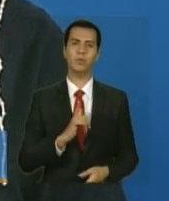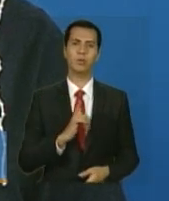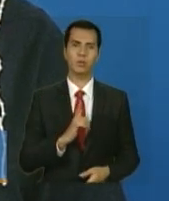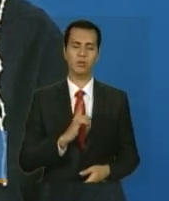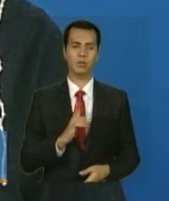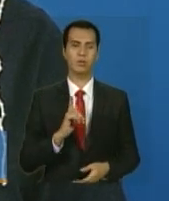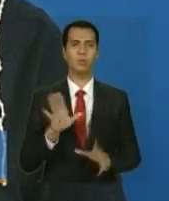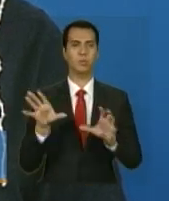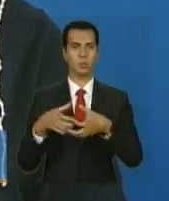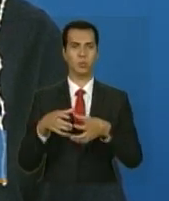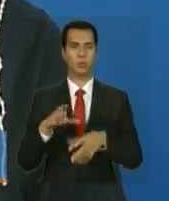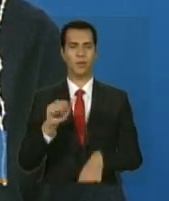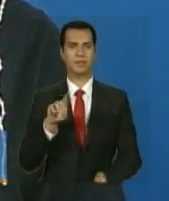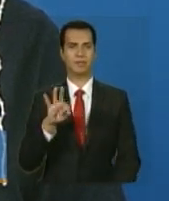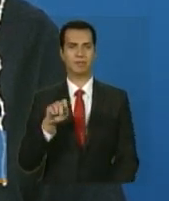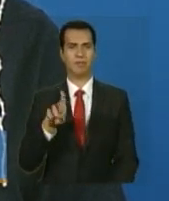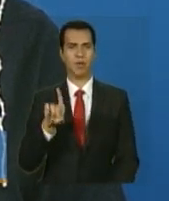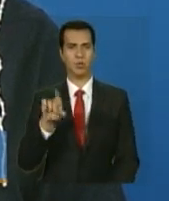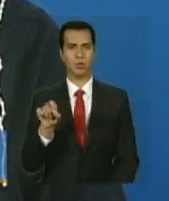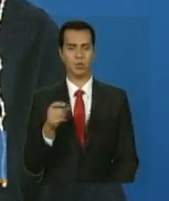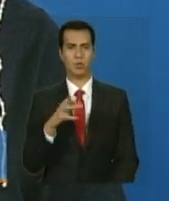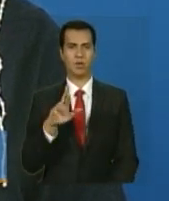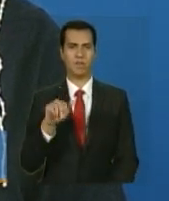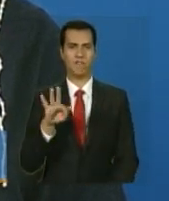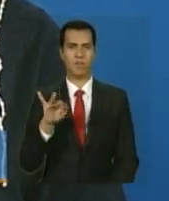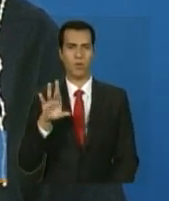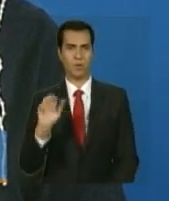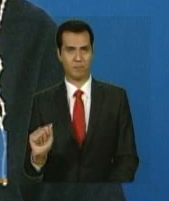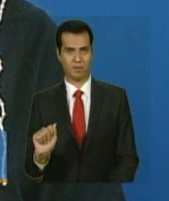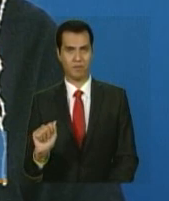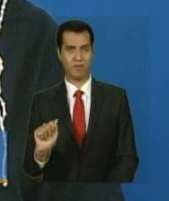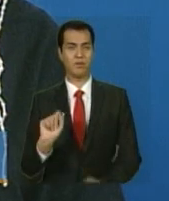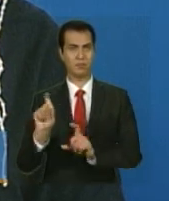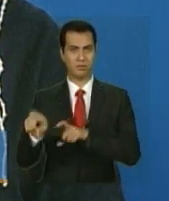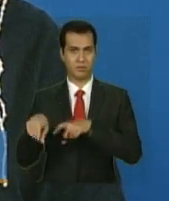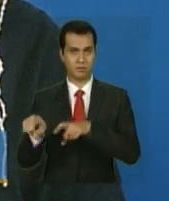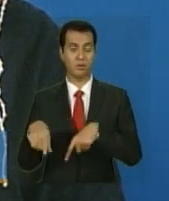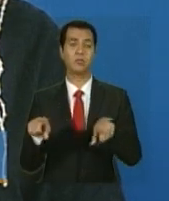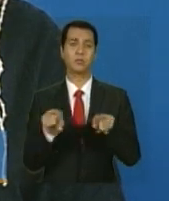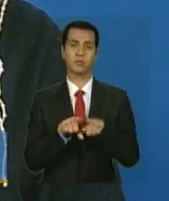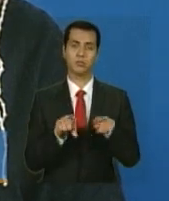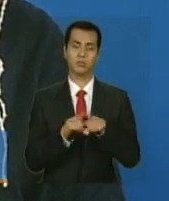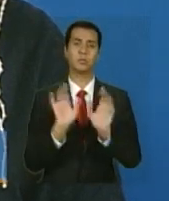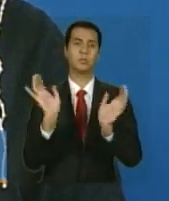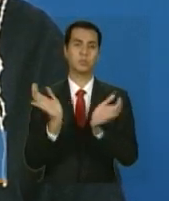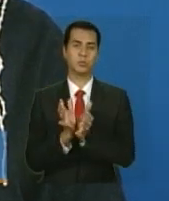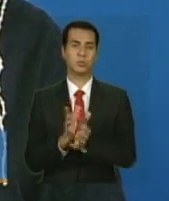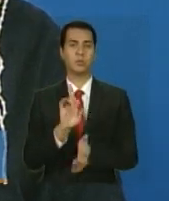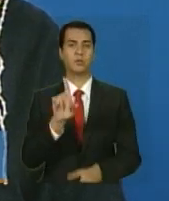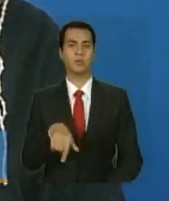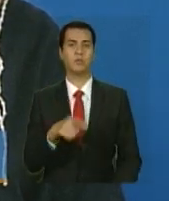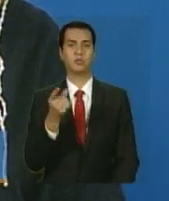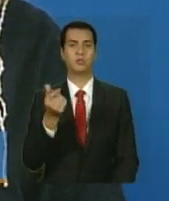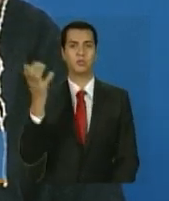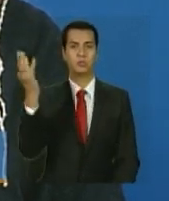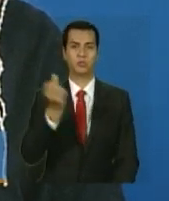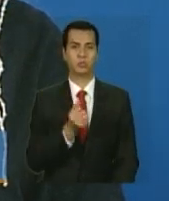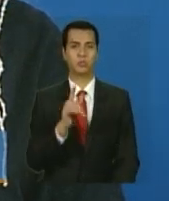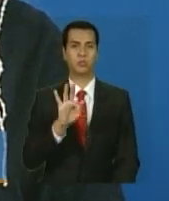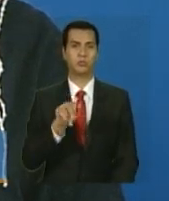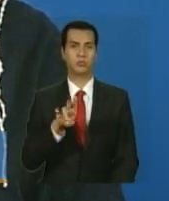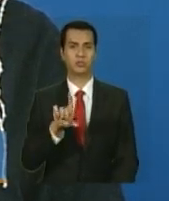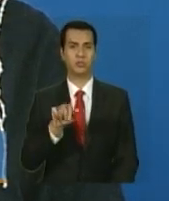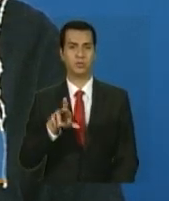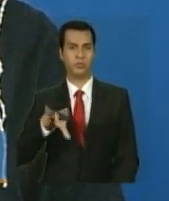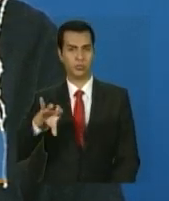da reforma agrária e do beneficiário do crédito fundiário. Esses dois grupos